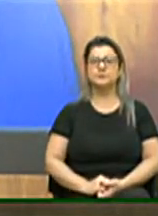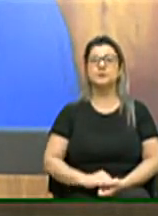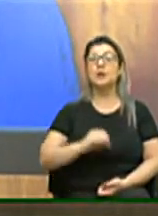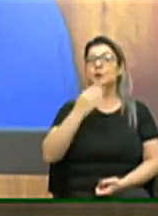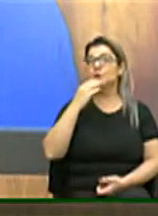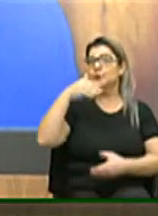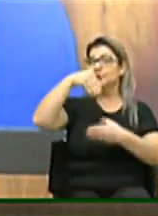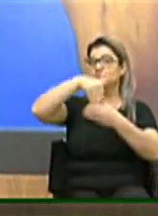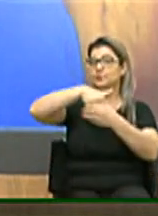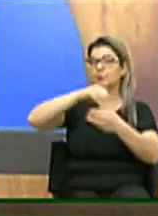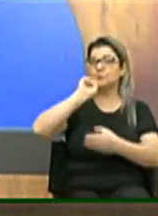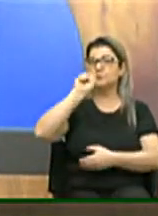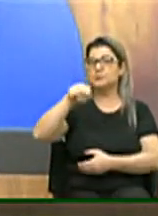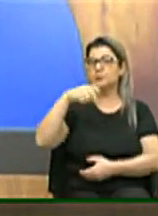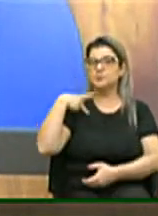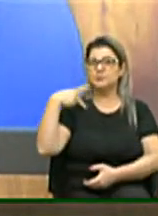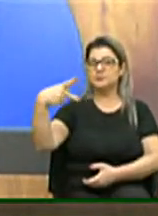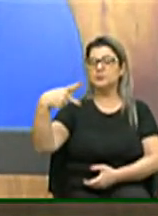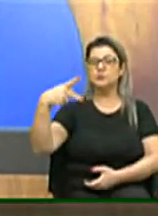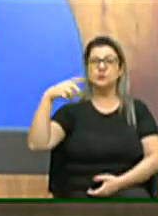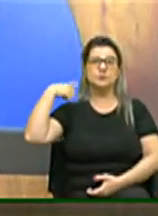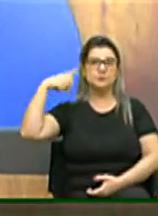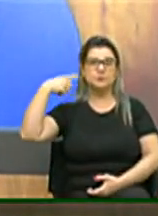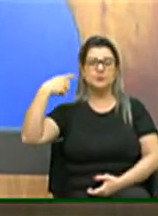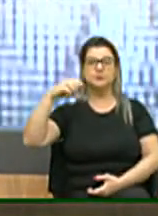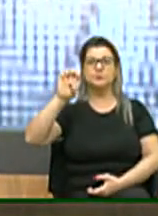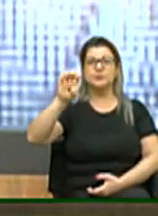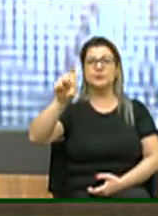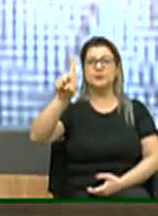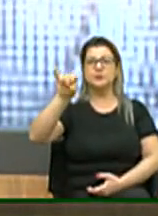Voto sim, presidente. Deputado Dirceu Franciscon.